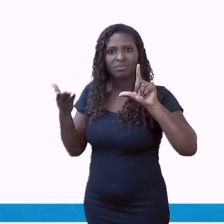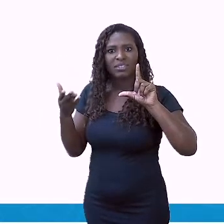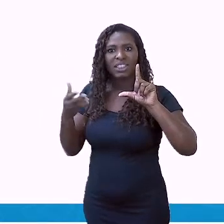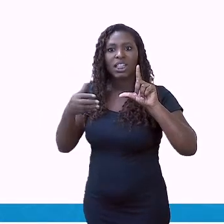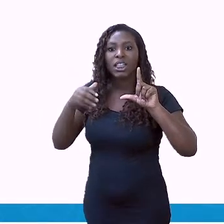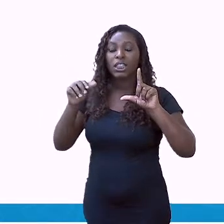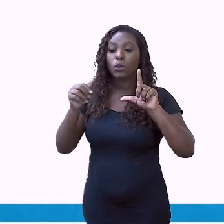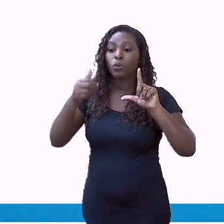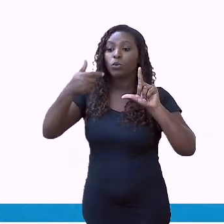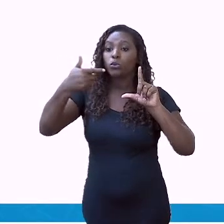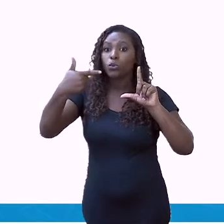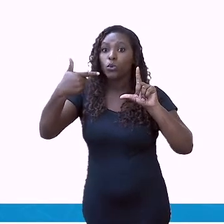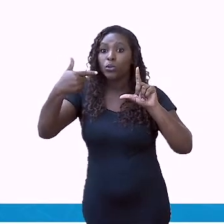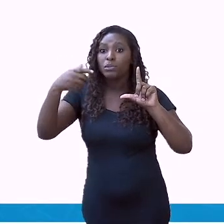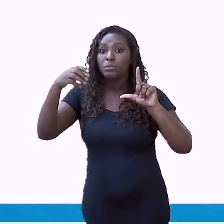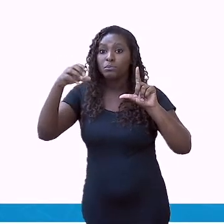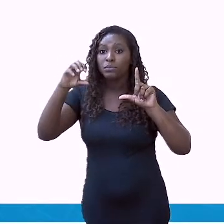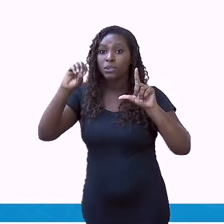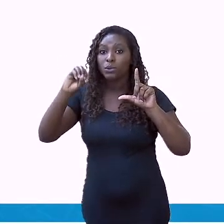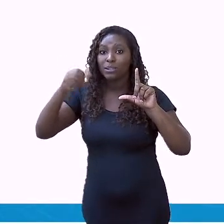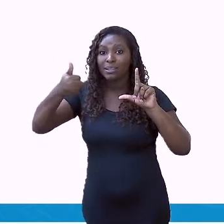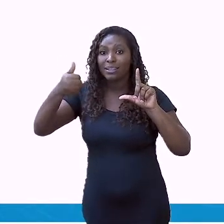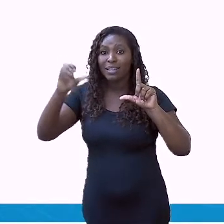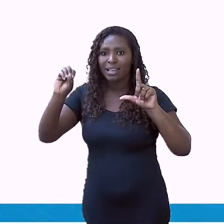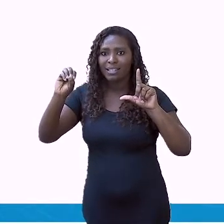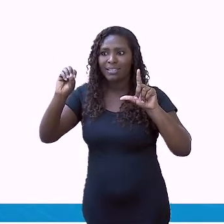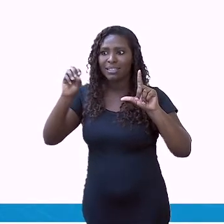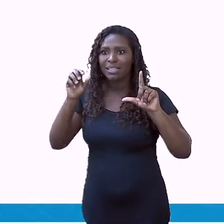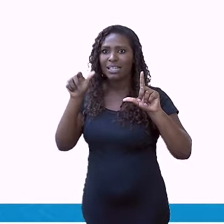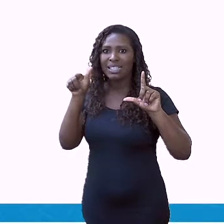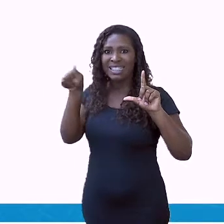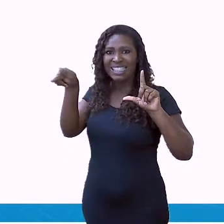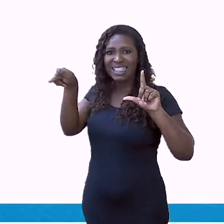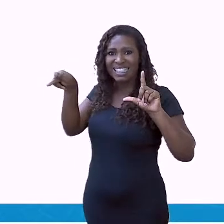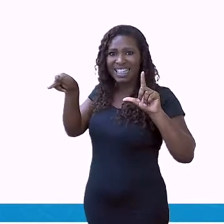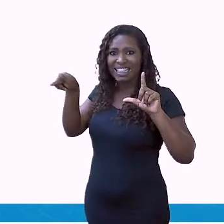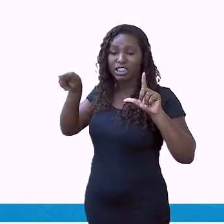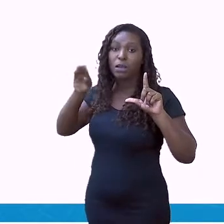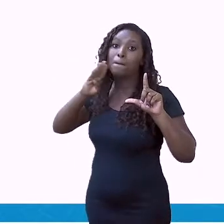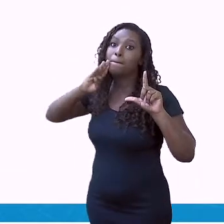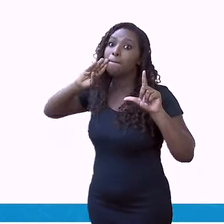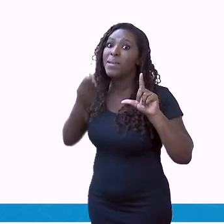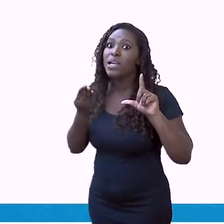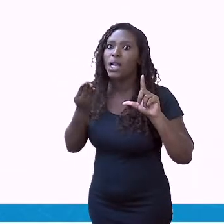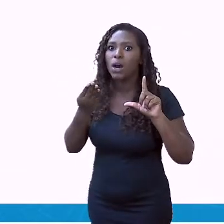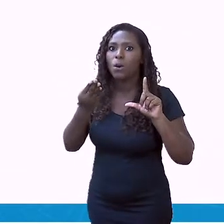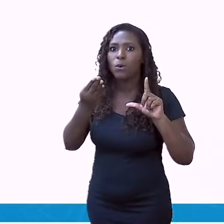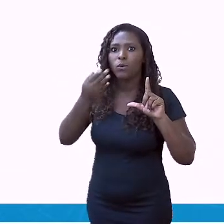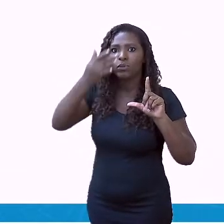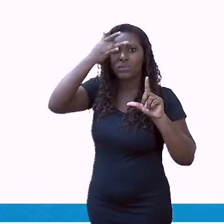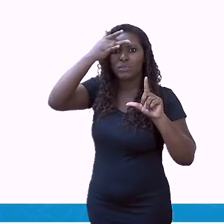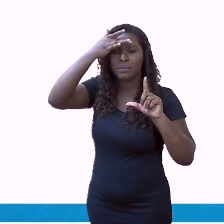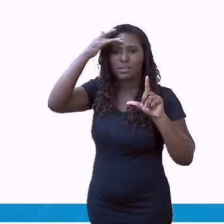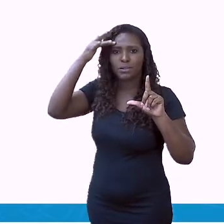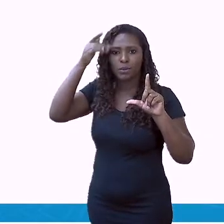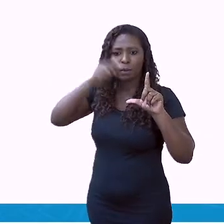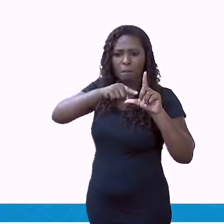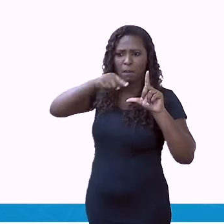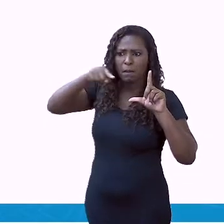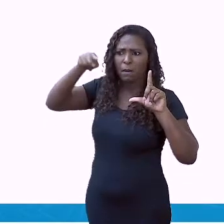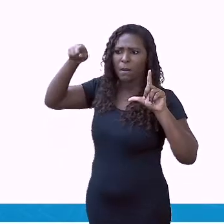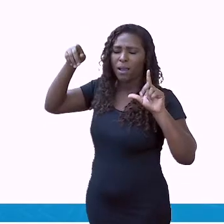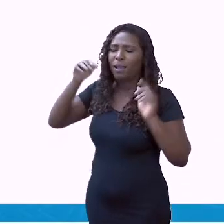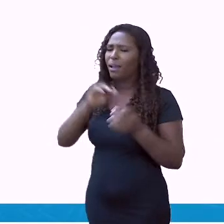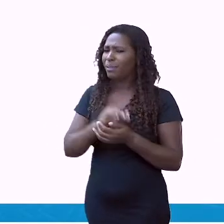2010, 7 bilhões de pessoas. O que é isso? Vamos pensar, se um elefante incomoda muita